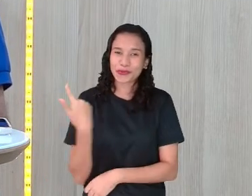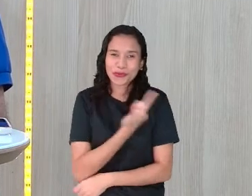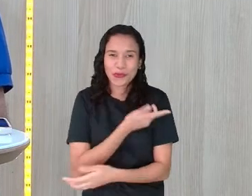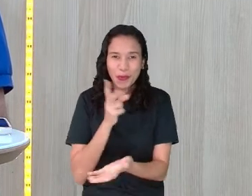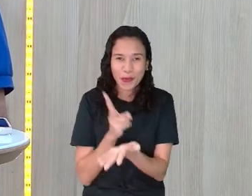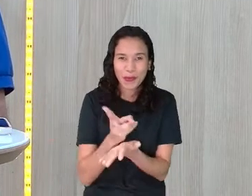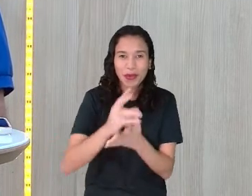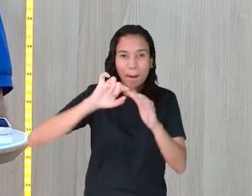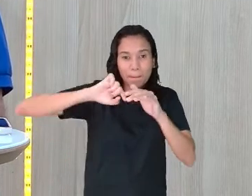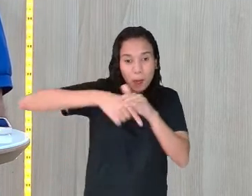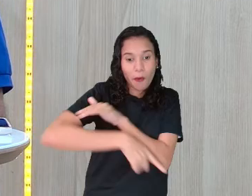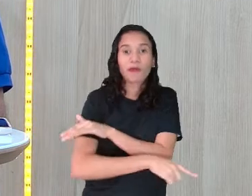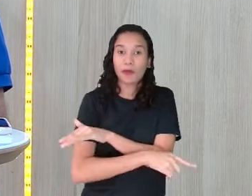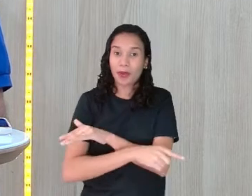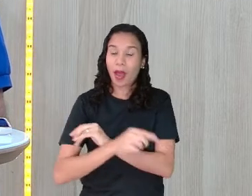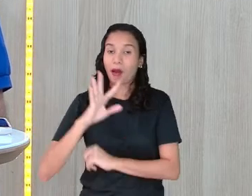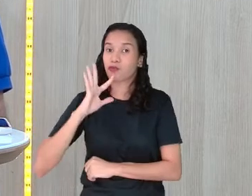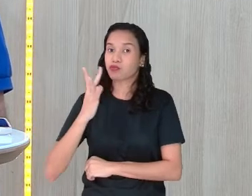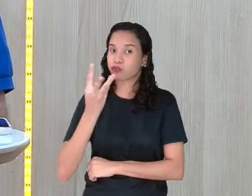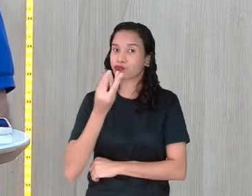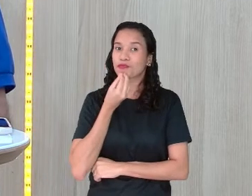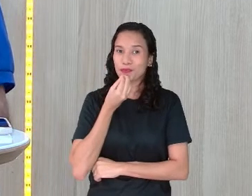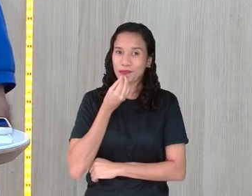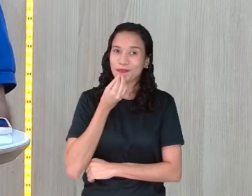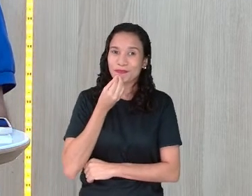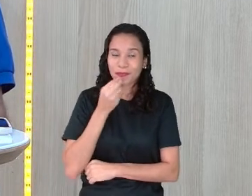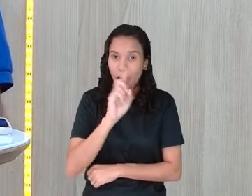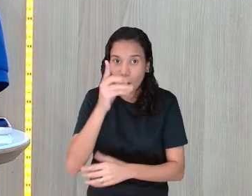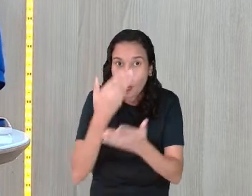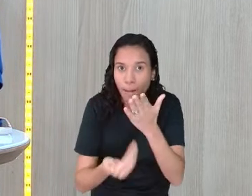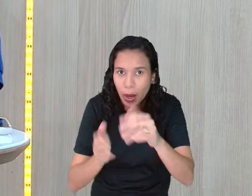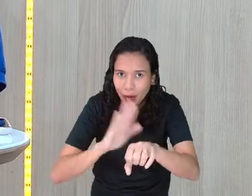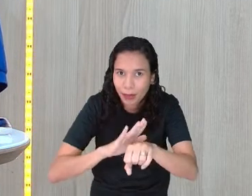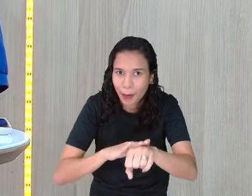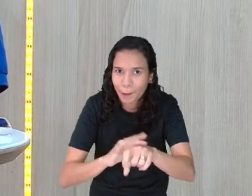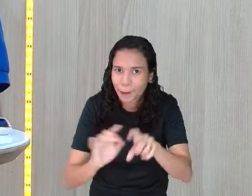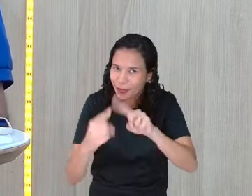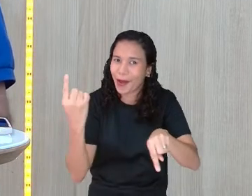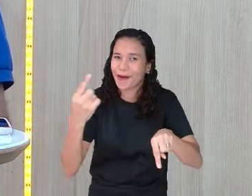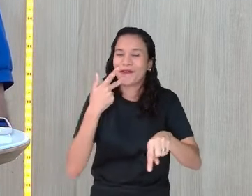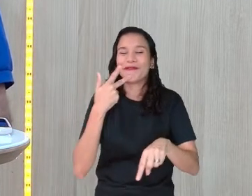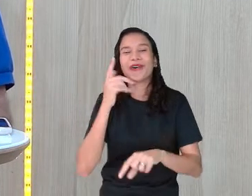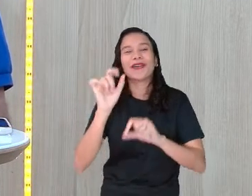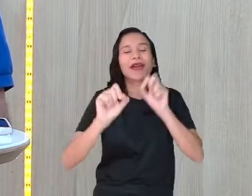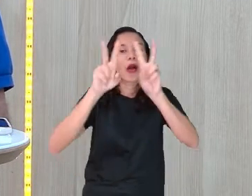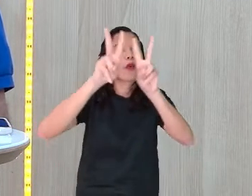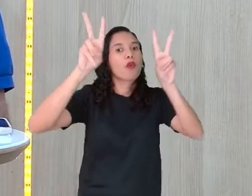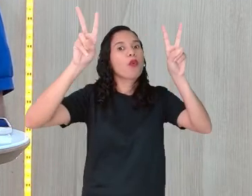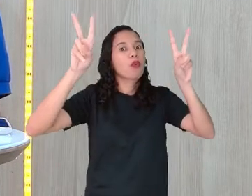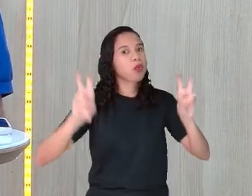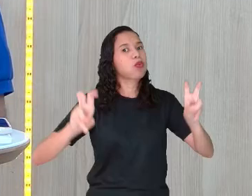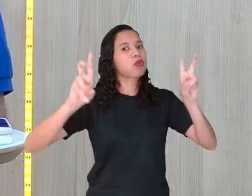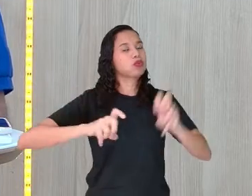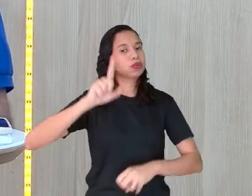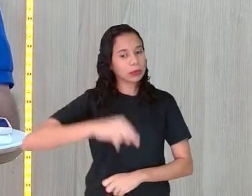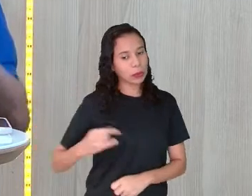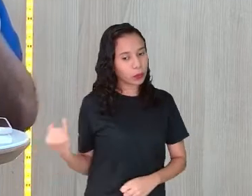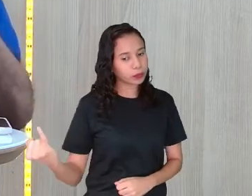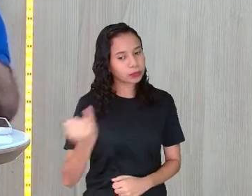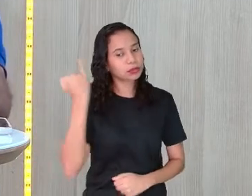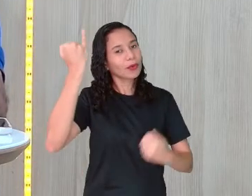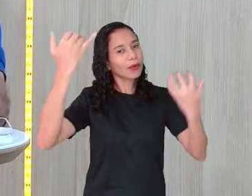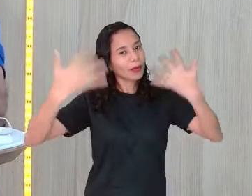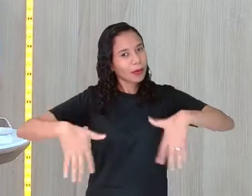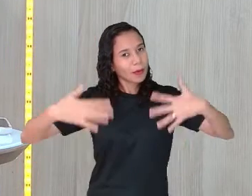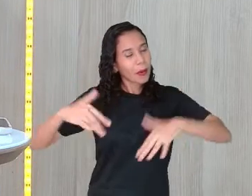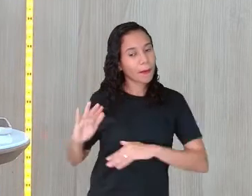vai aprofundar um pouco no conhecimento. Não perde tempo não, porque, como eu disse a vocês, o assunto é muito importante